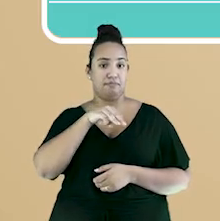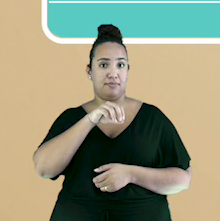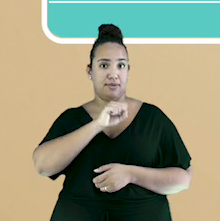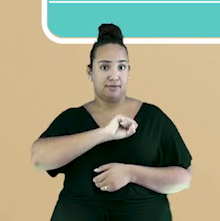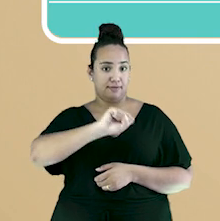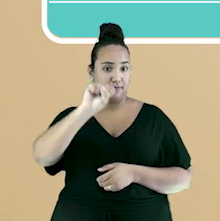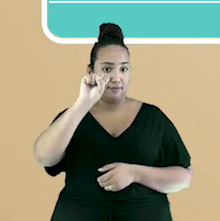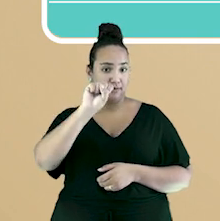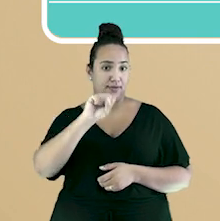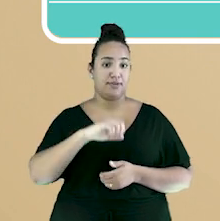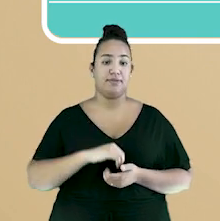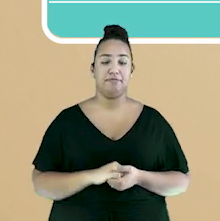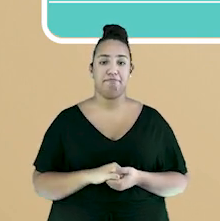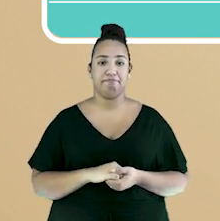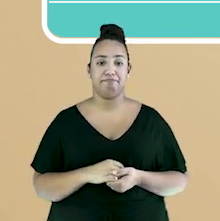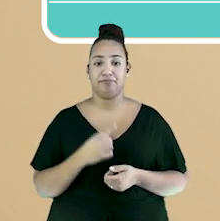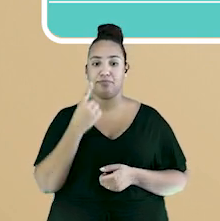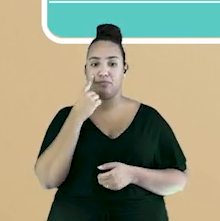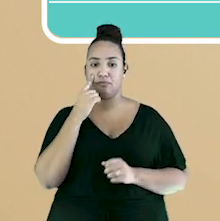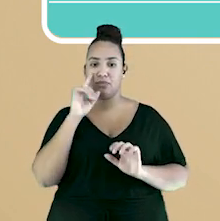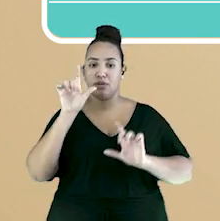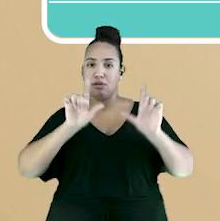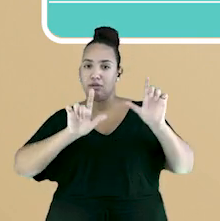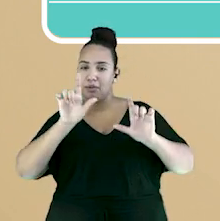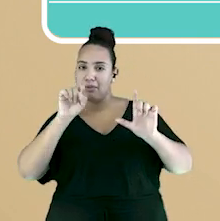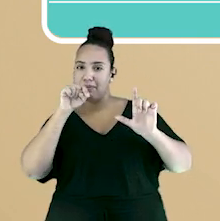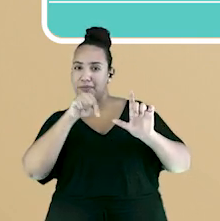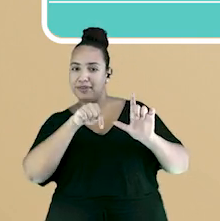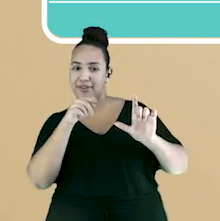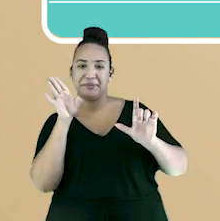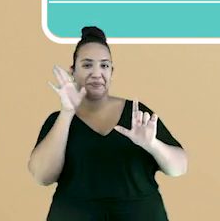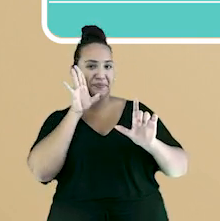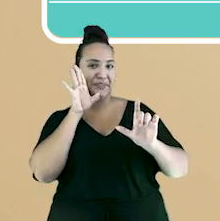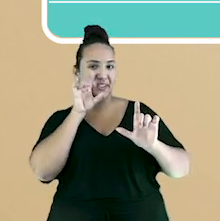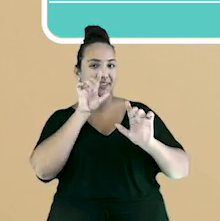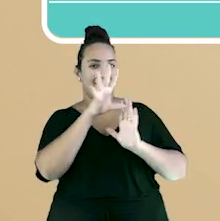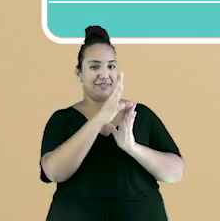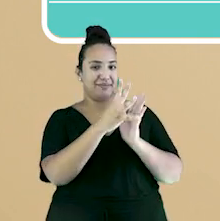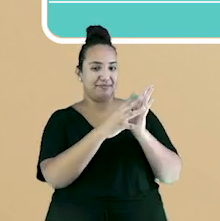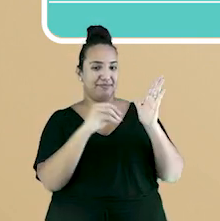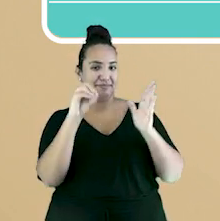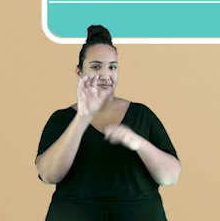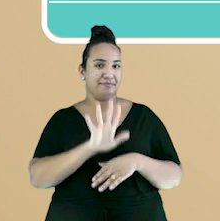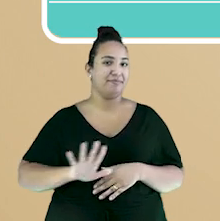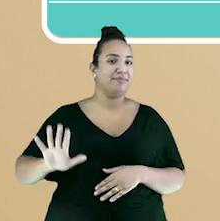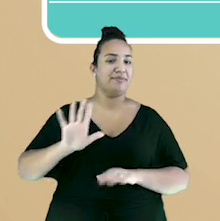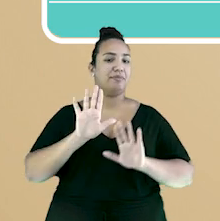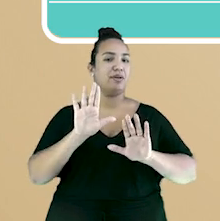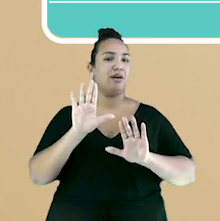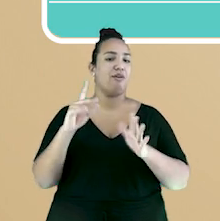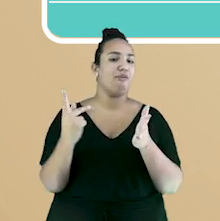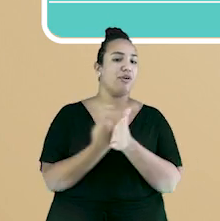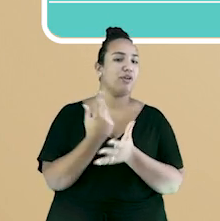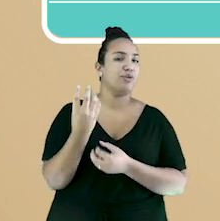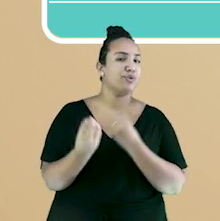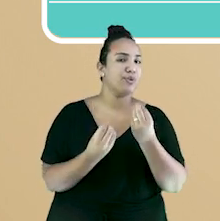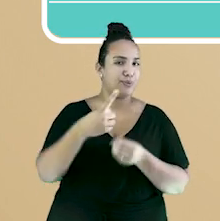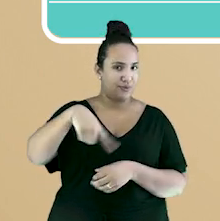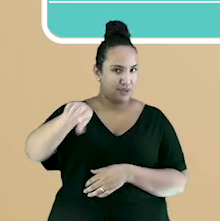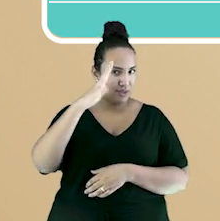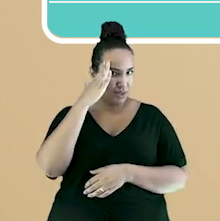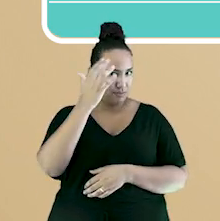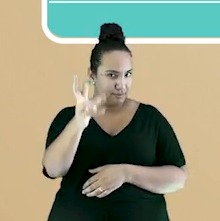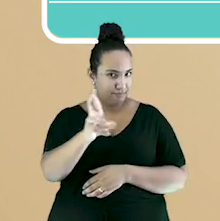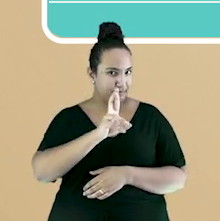Maravilha faz desaparecer o colesterol malfeitor. Essa propaganda é um exemplo bem legal de intertextualidade. Mas como ela